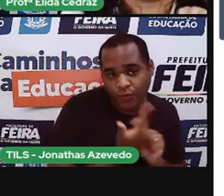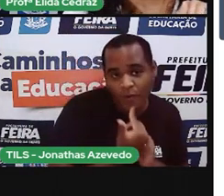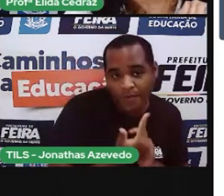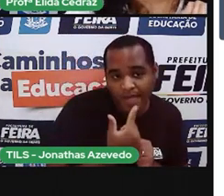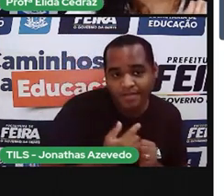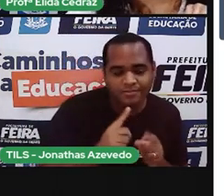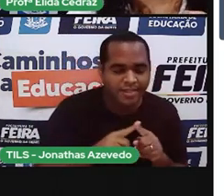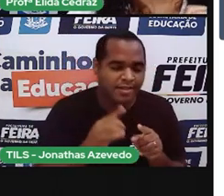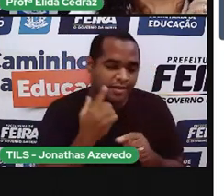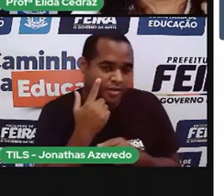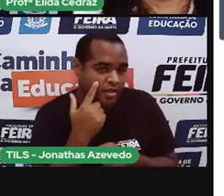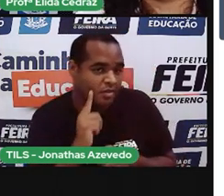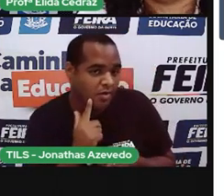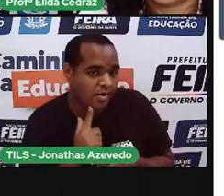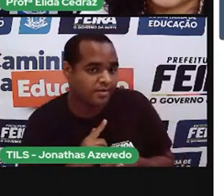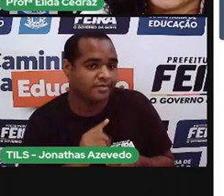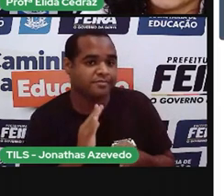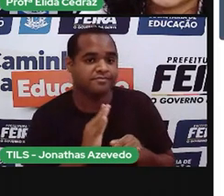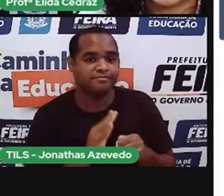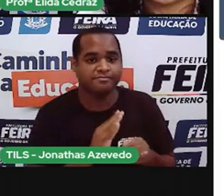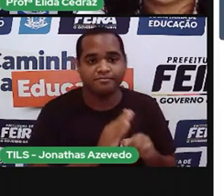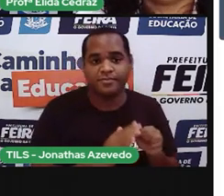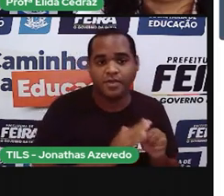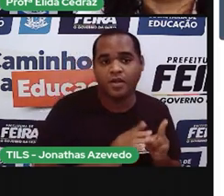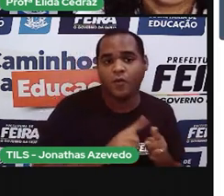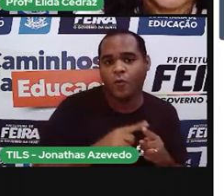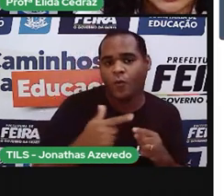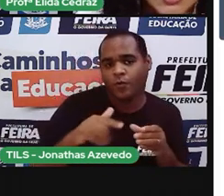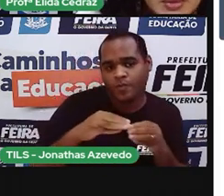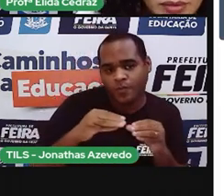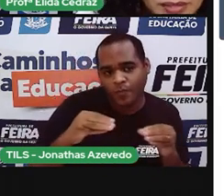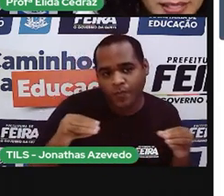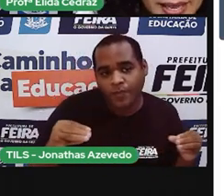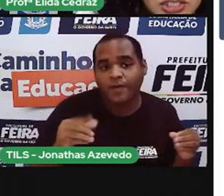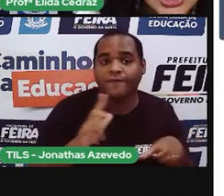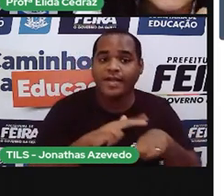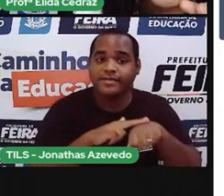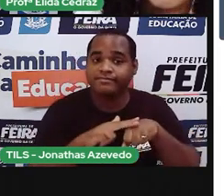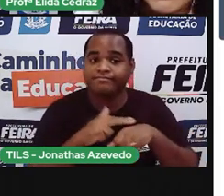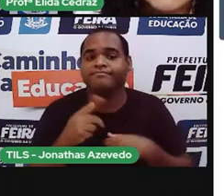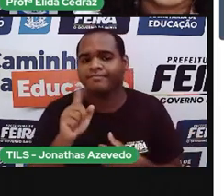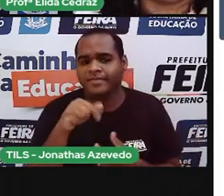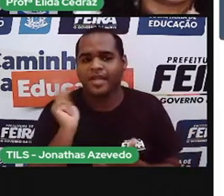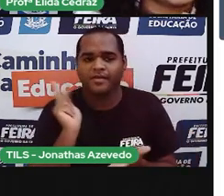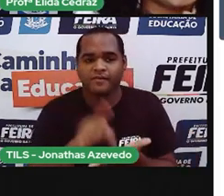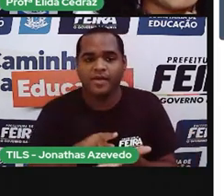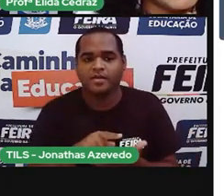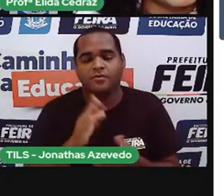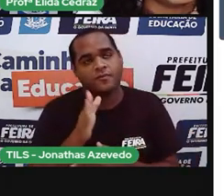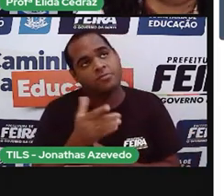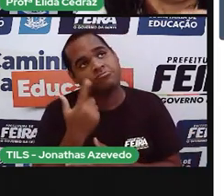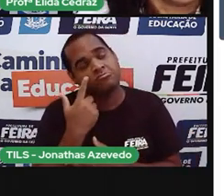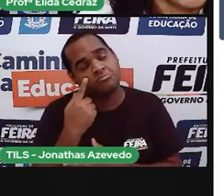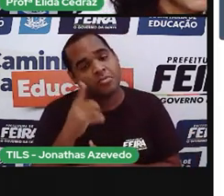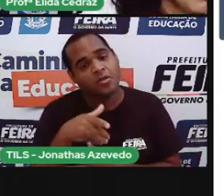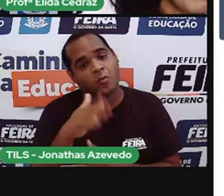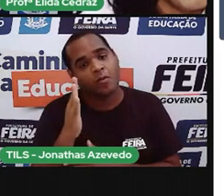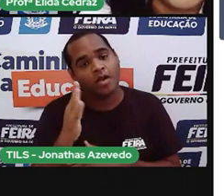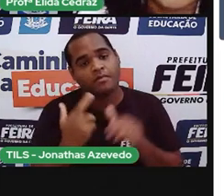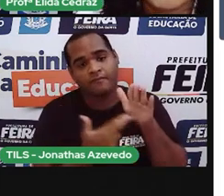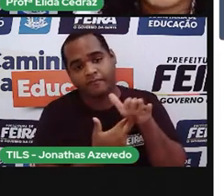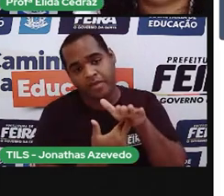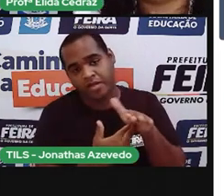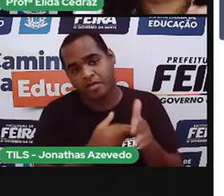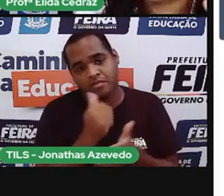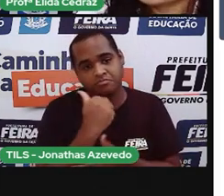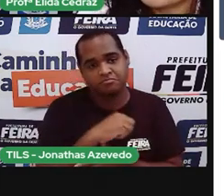de cebola, a bacia de chuchu. Não é verdade? Você que vai na feira com o